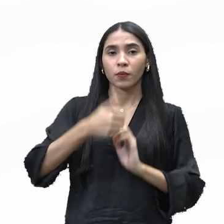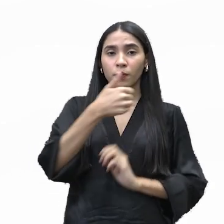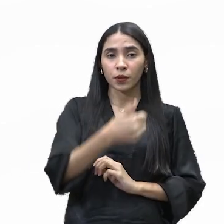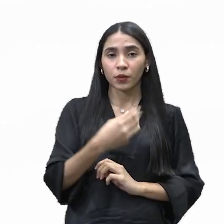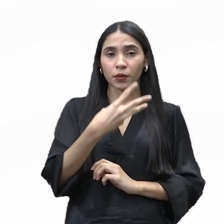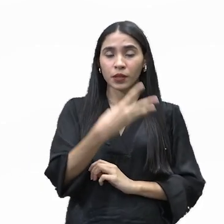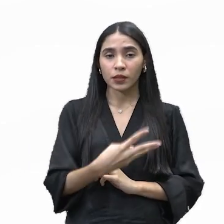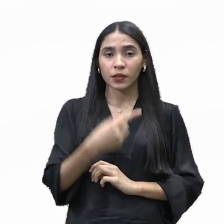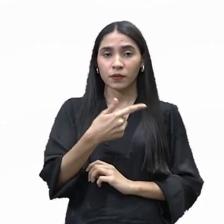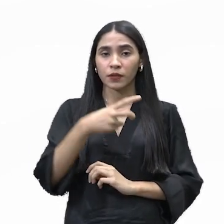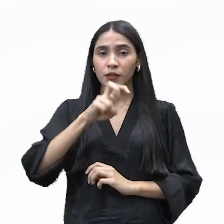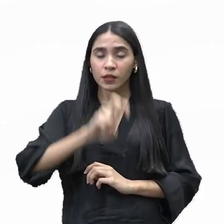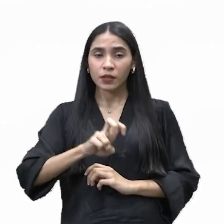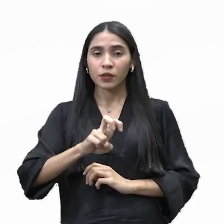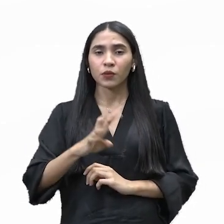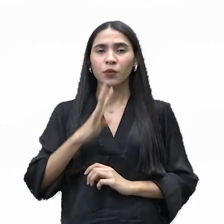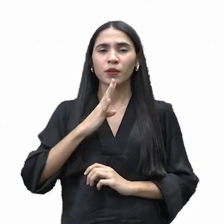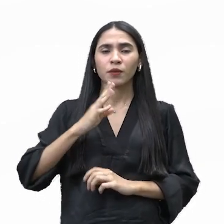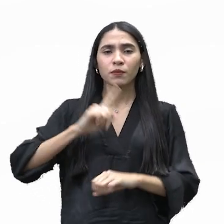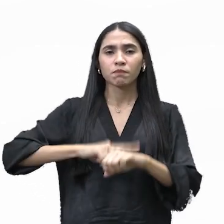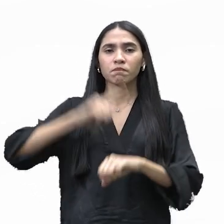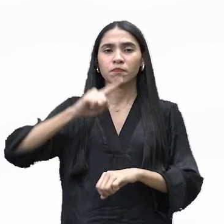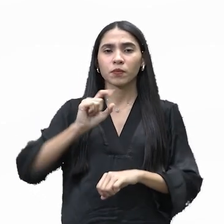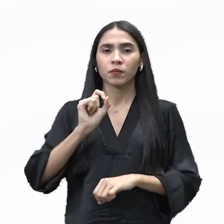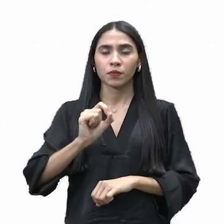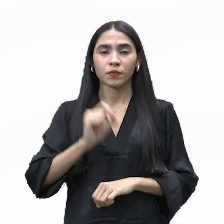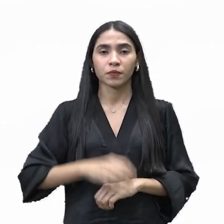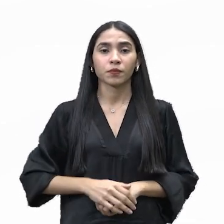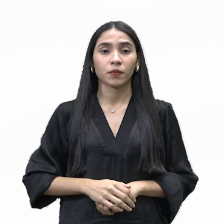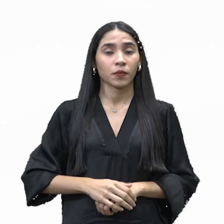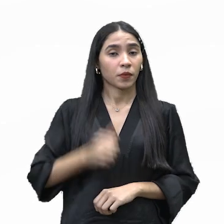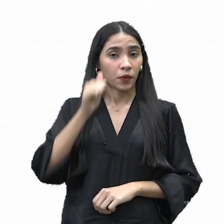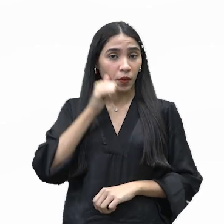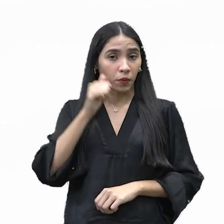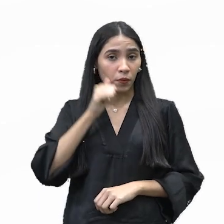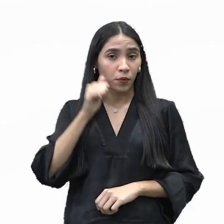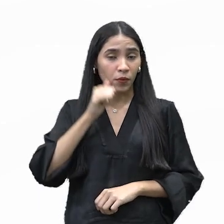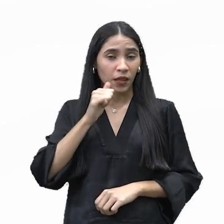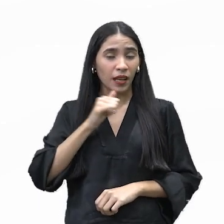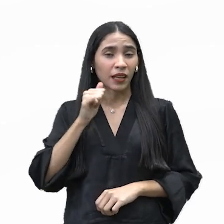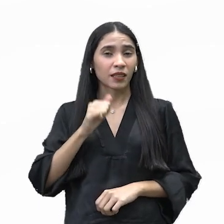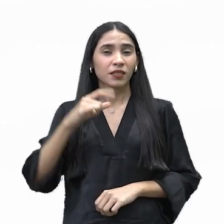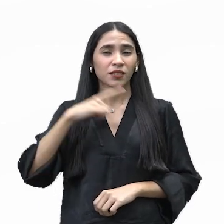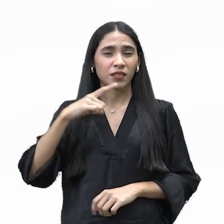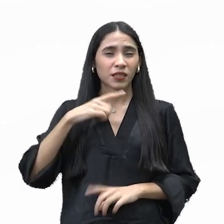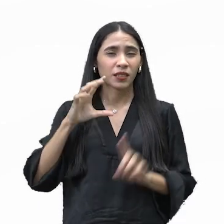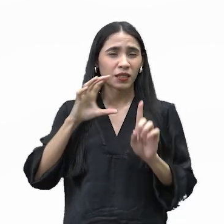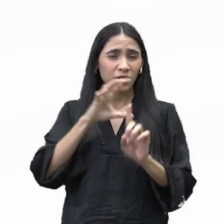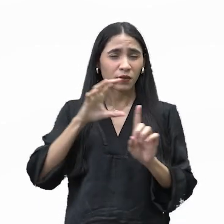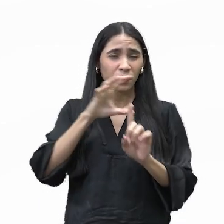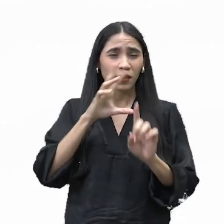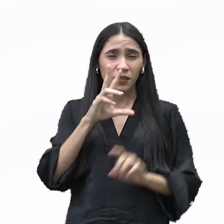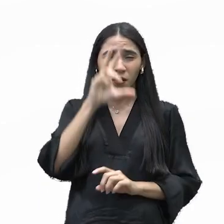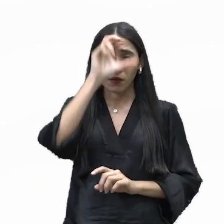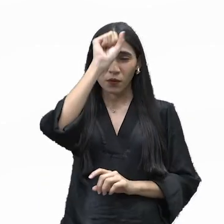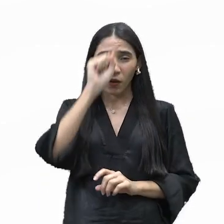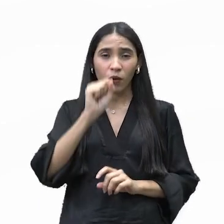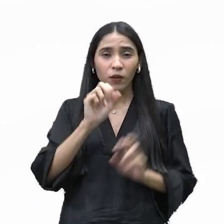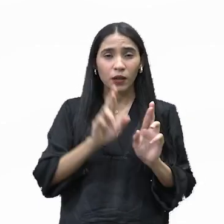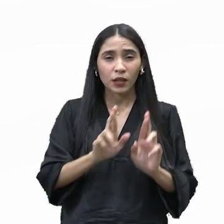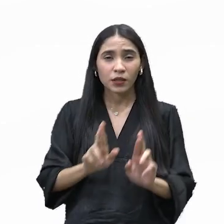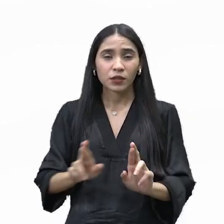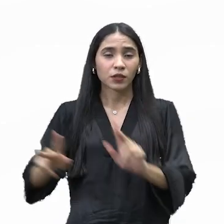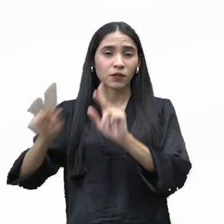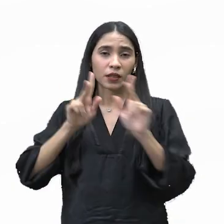1325, reconhecendo pela primeira vez que as mulheres são impactadas de maneiras